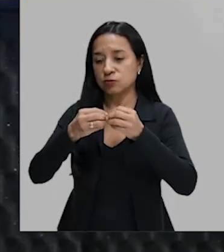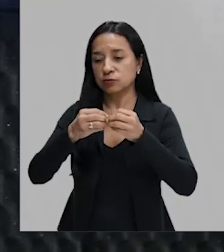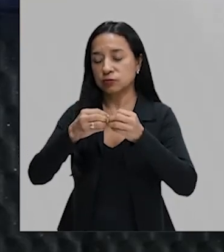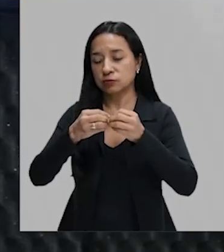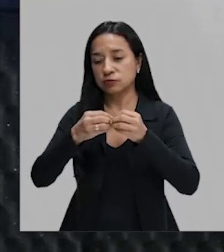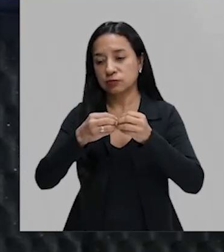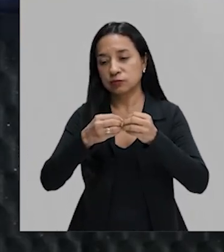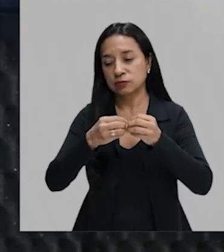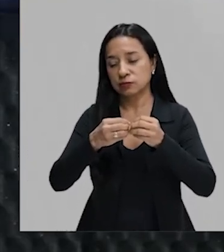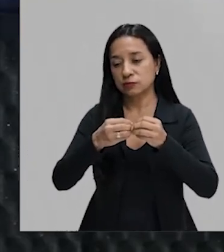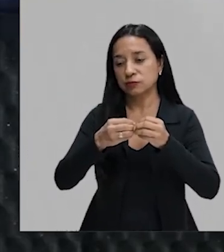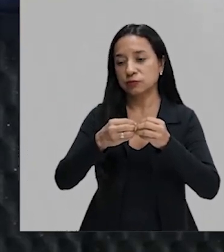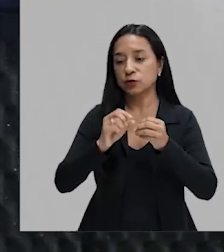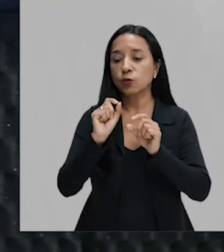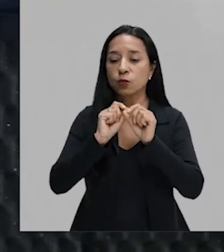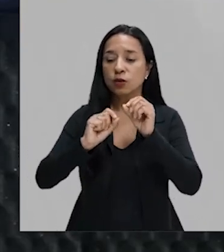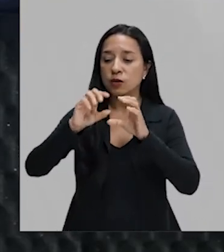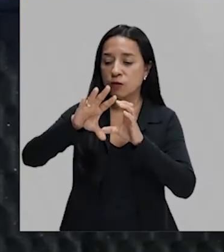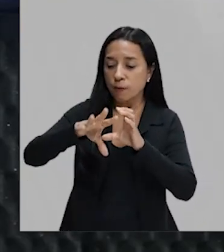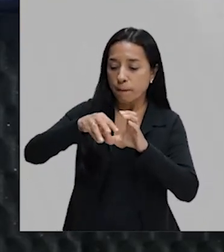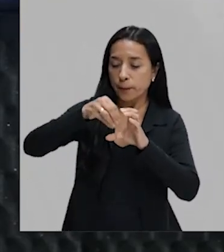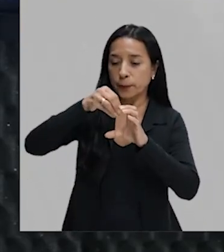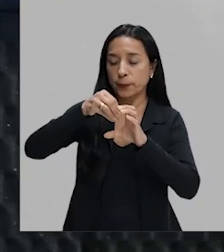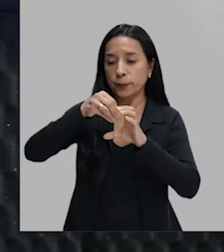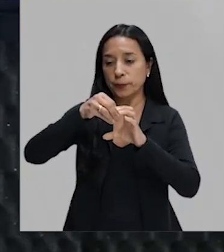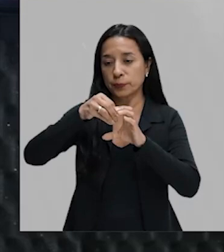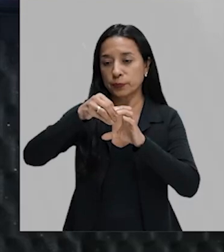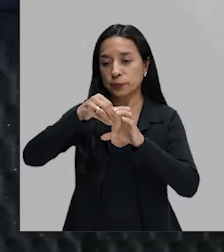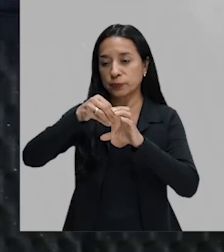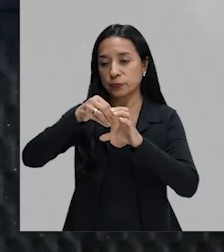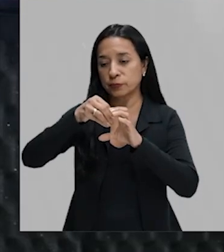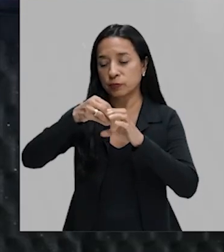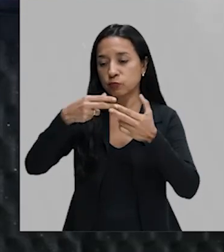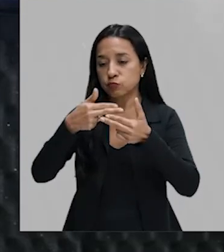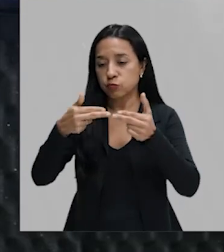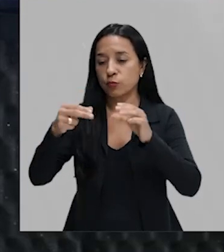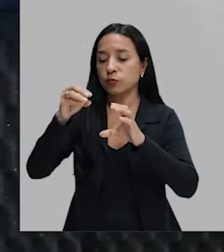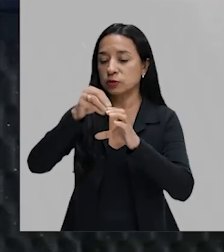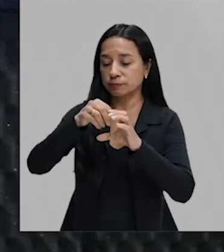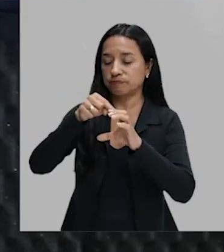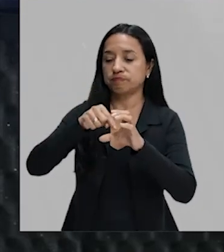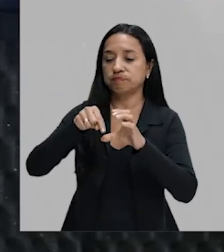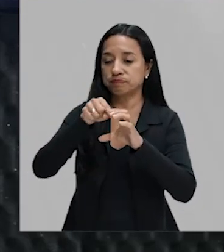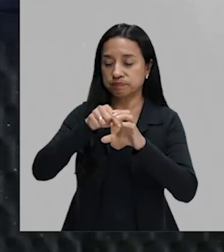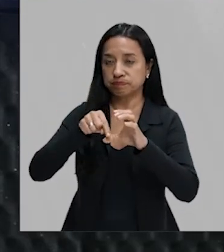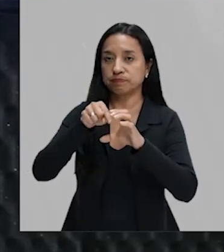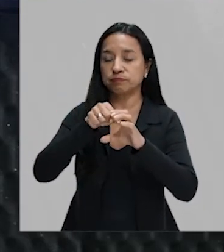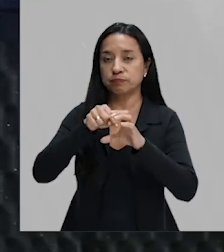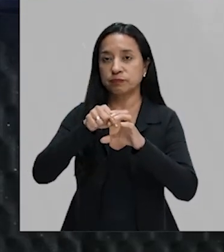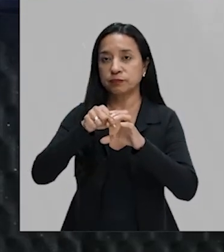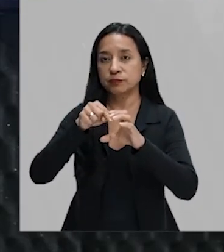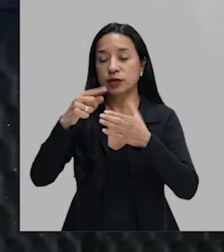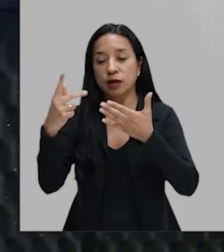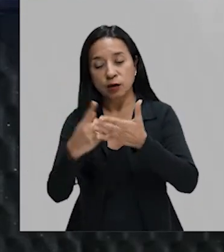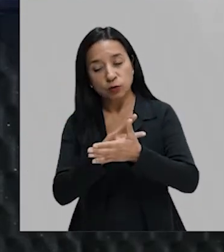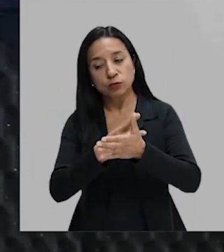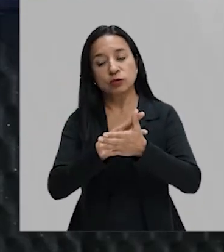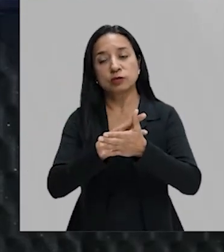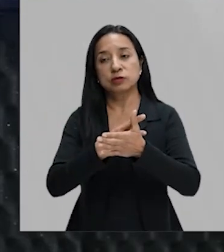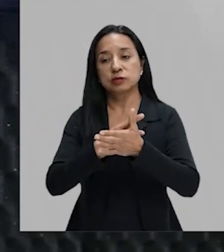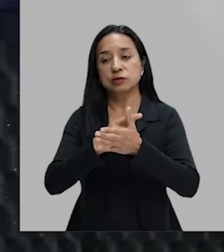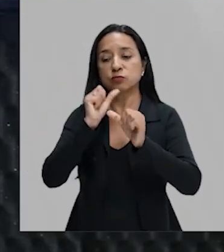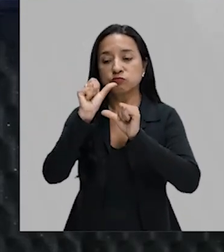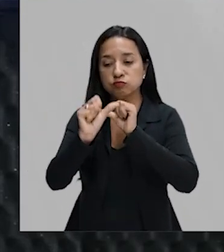vão digerir esse componente que está no interior dessa vesícula. Acontecendo esse processo